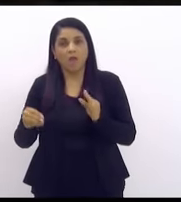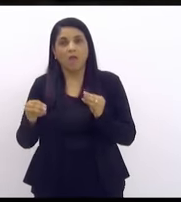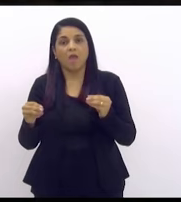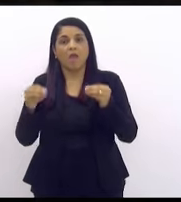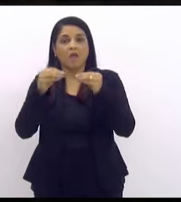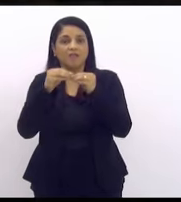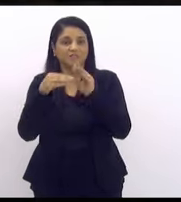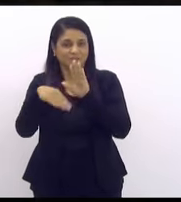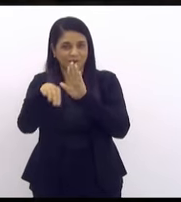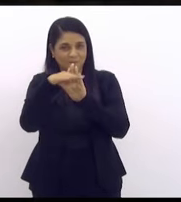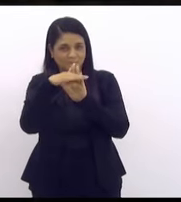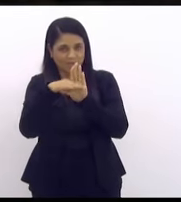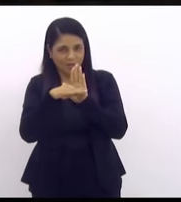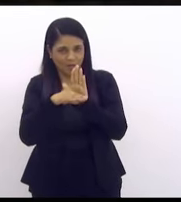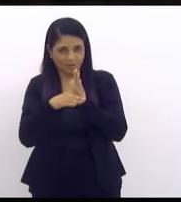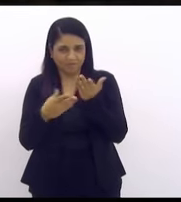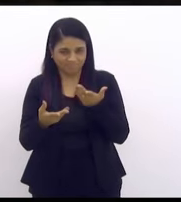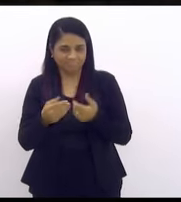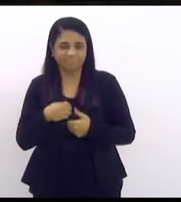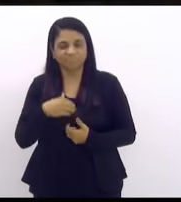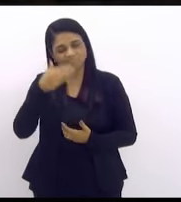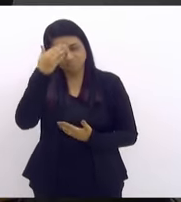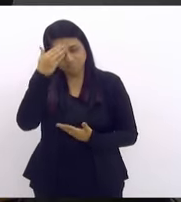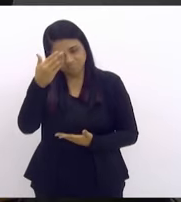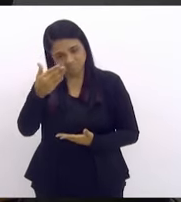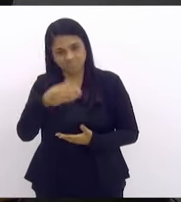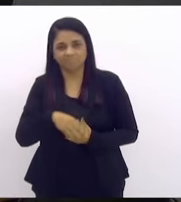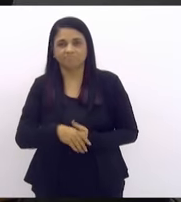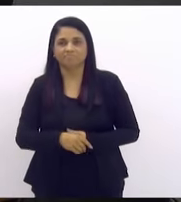no expediente final. Muito obrigado, senhor.